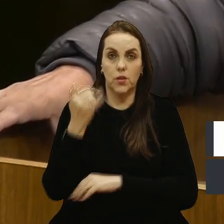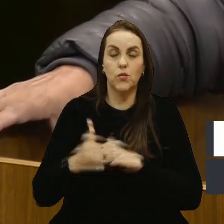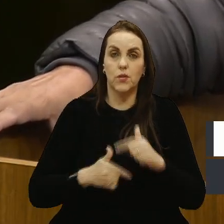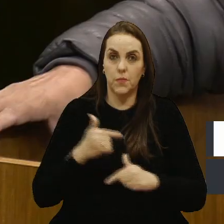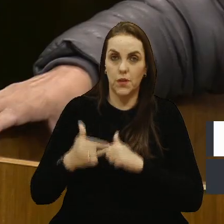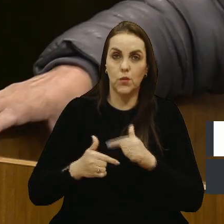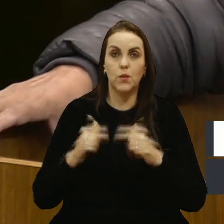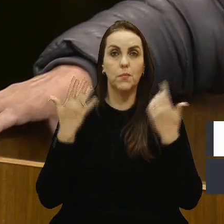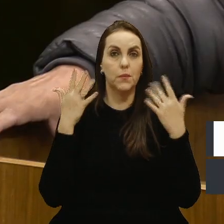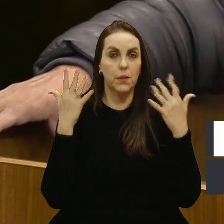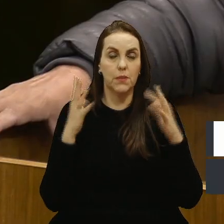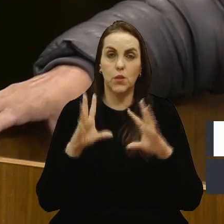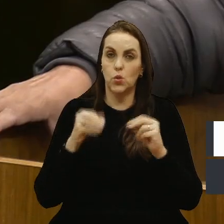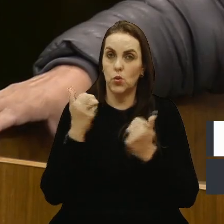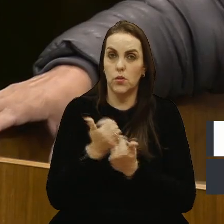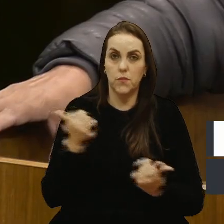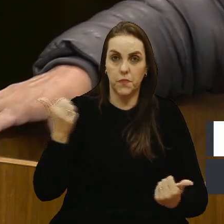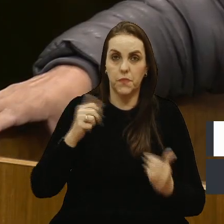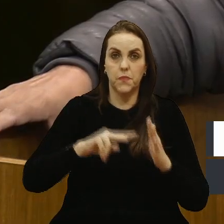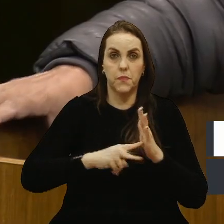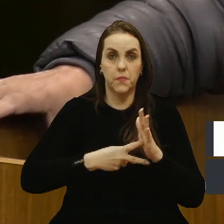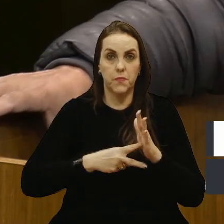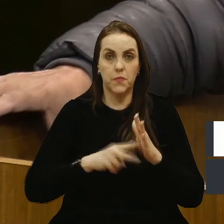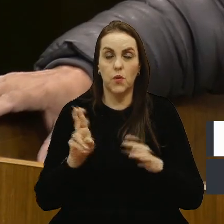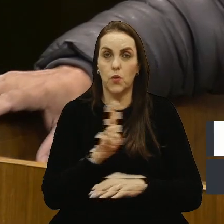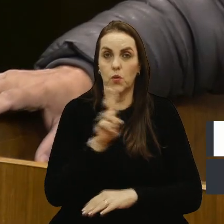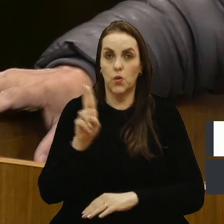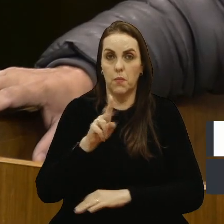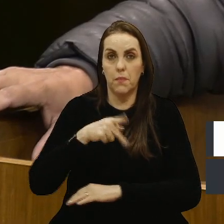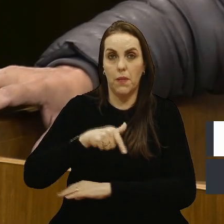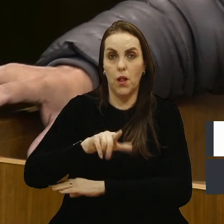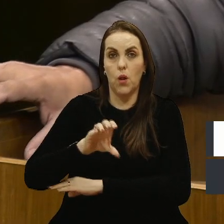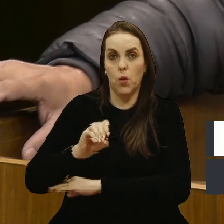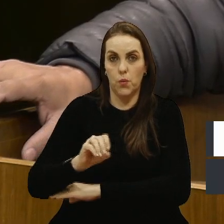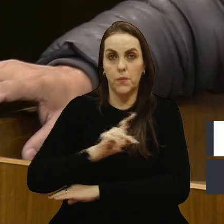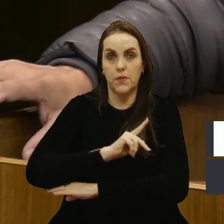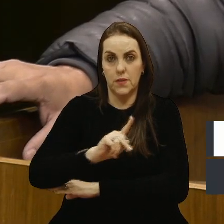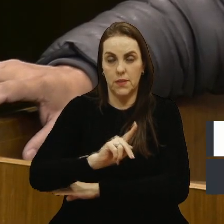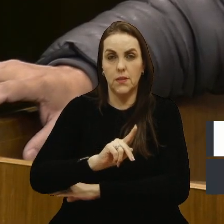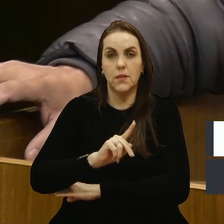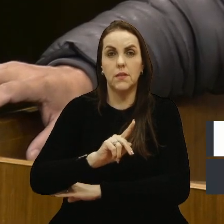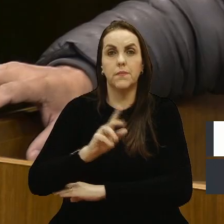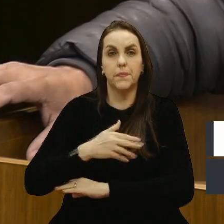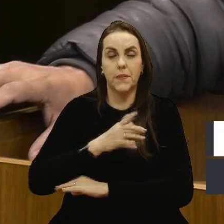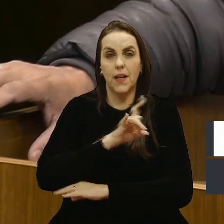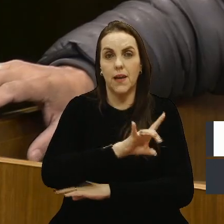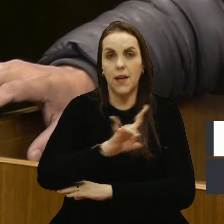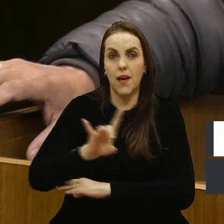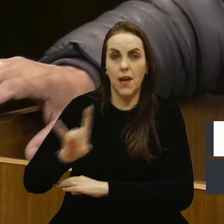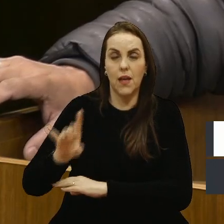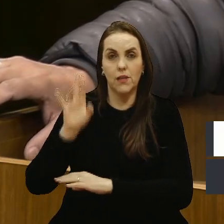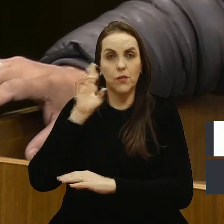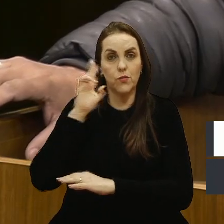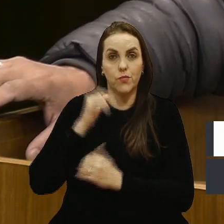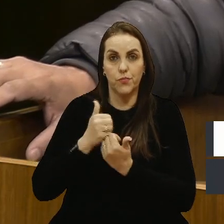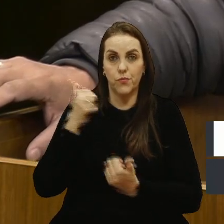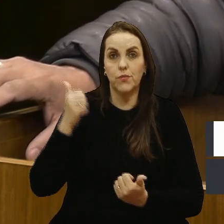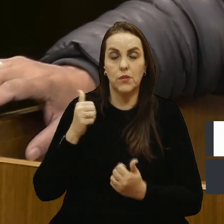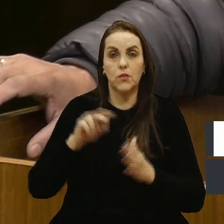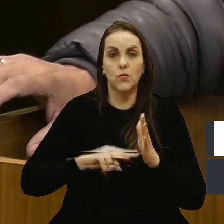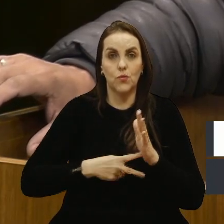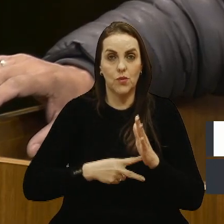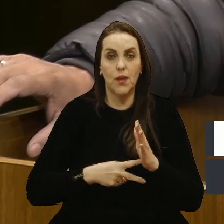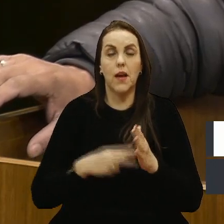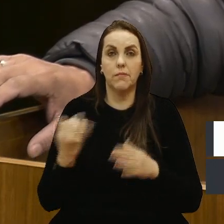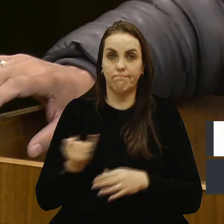parabenizar toda a direção do sindicato, em nome do presidente Paulo, a cada diretor do sindicato que faz a diferença nessa cidade,